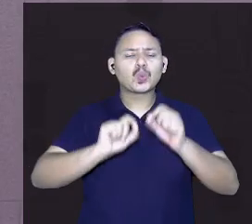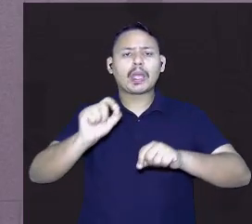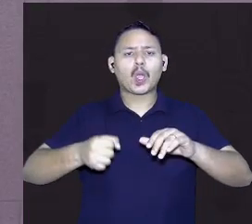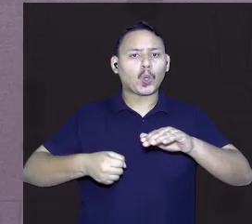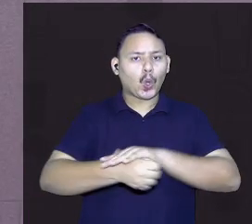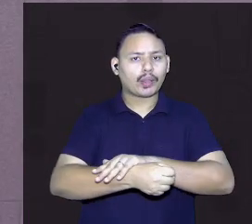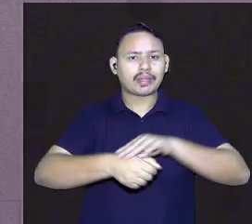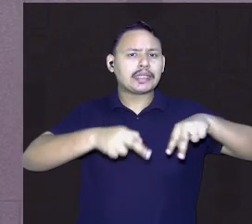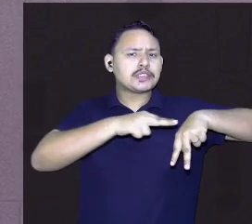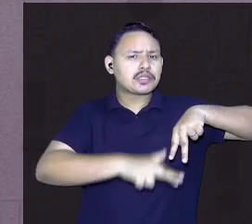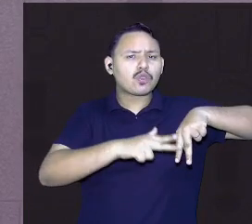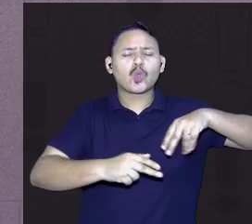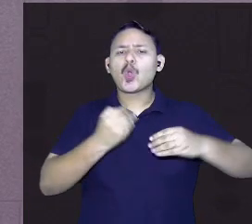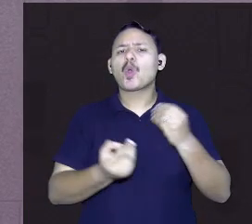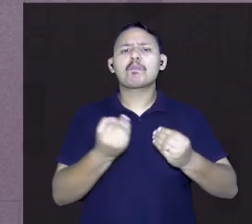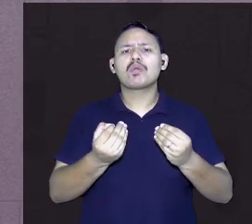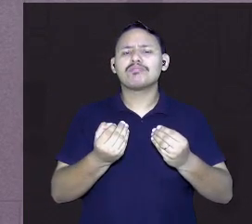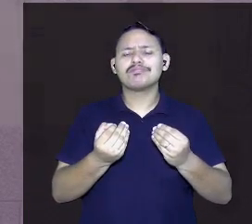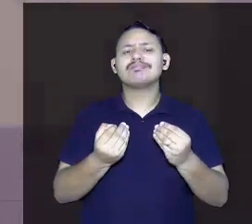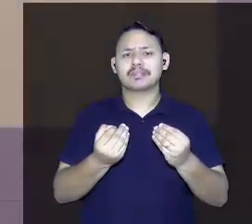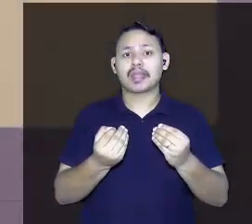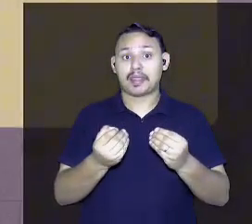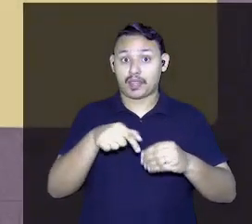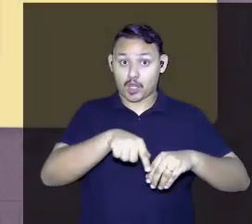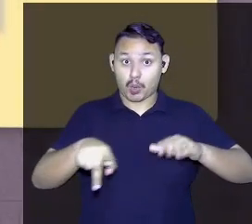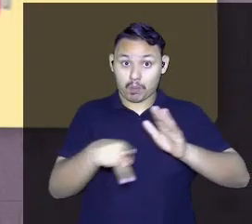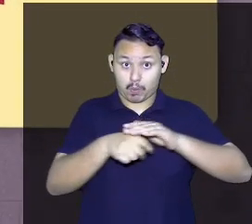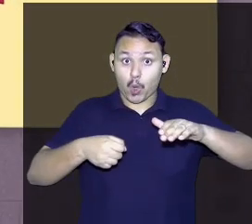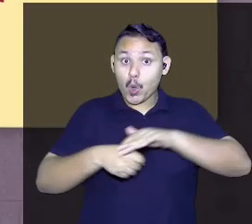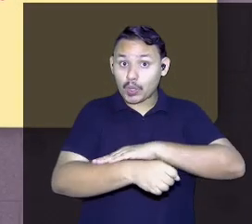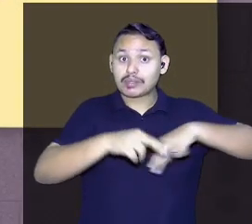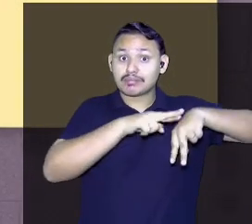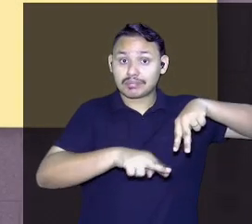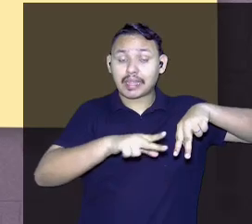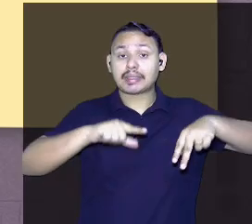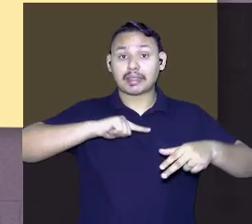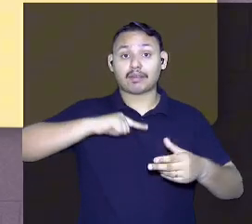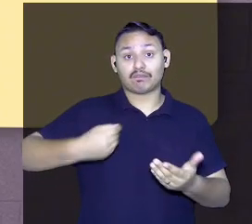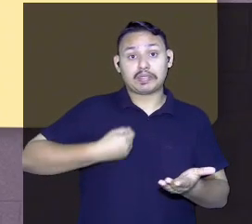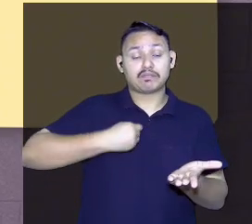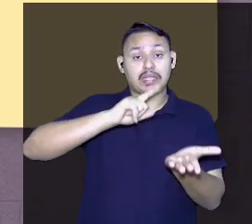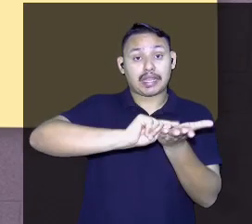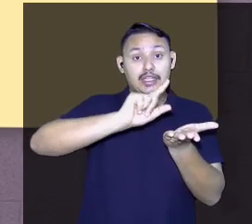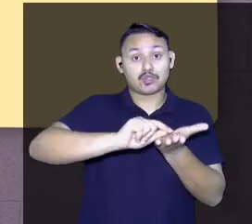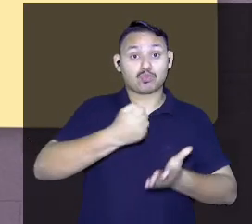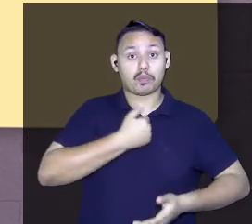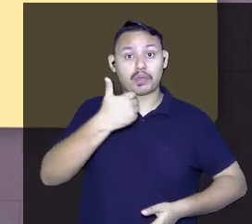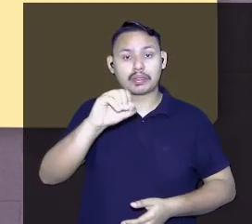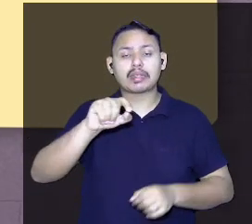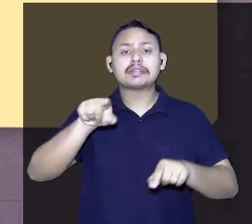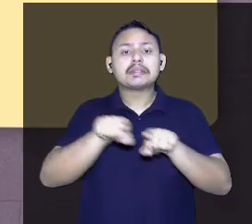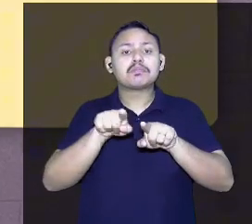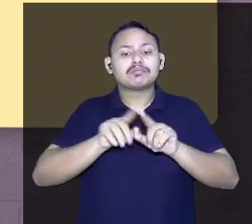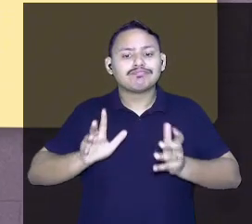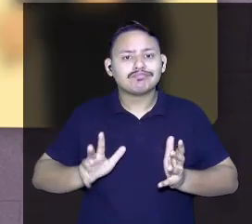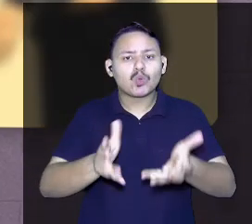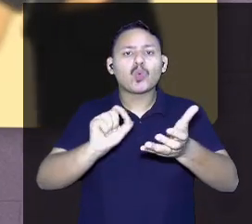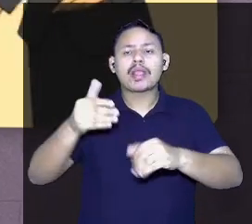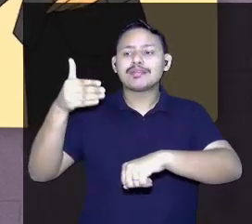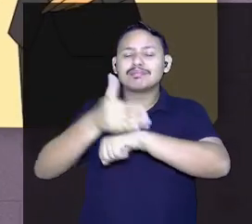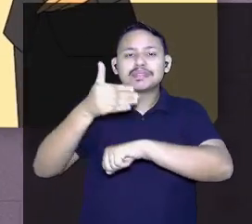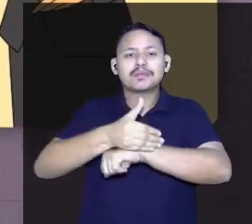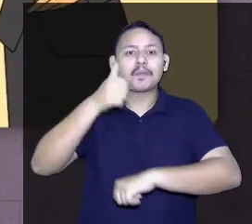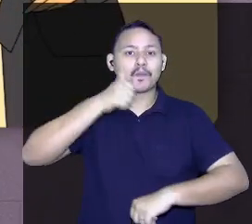Você sabe o que é a cota de gênero e como ela funciona? A cota de gênero está presente no artigo 10 da Lei das Eleições e é um estímulo